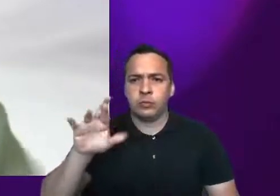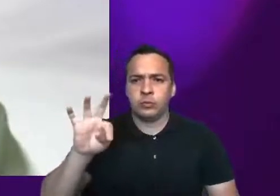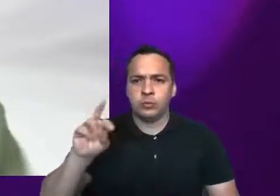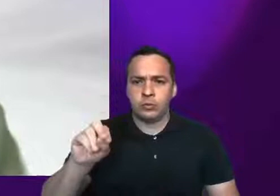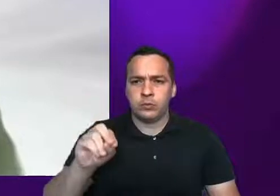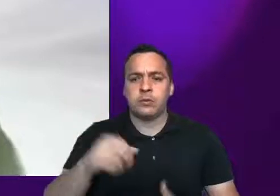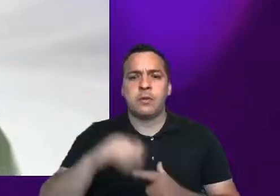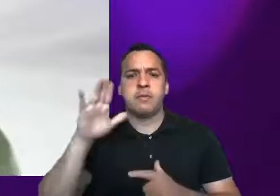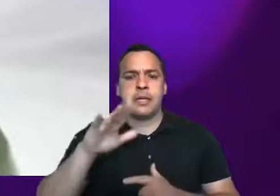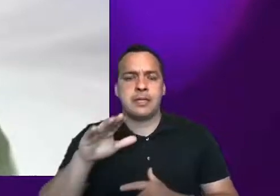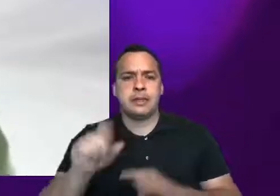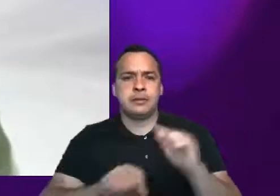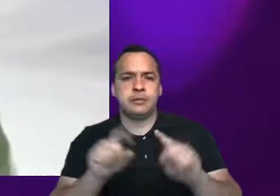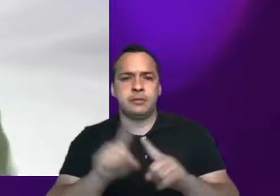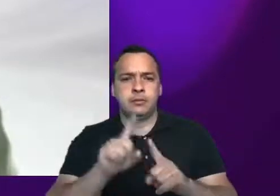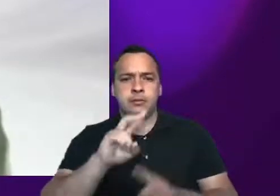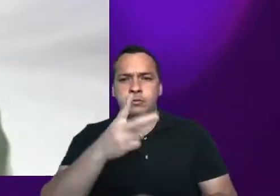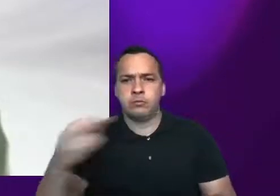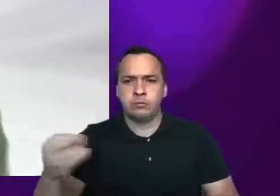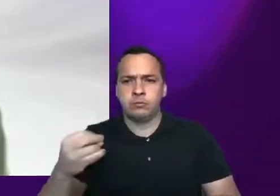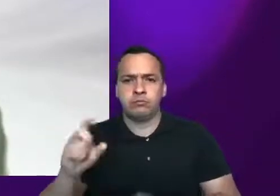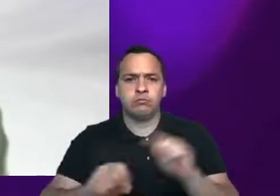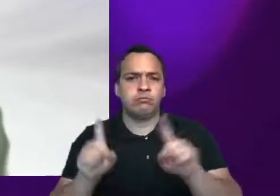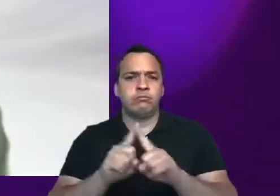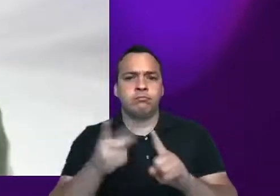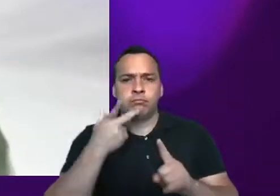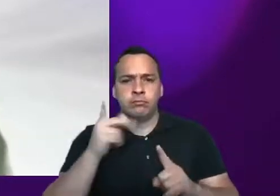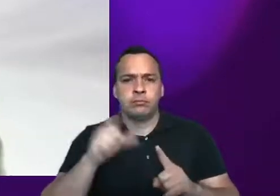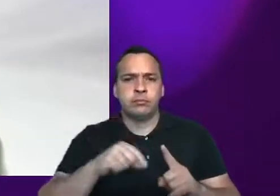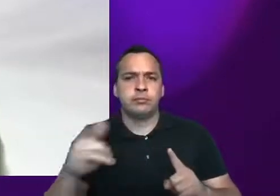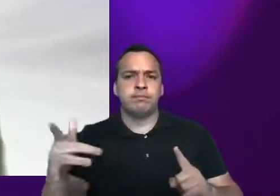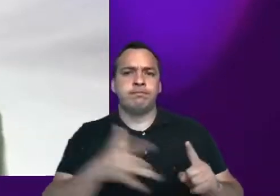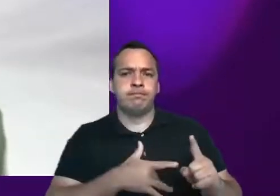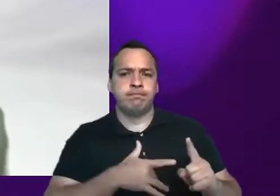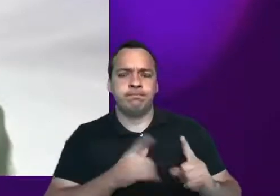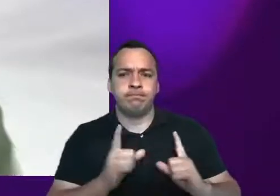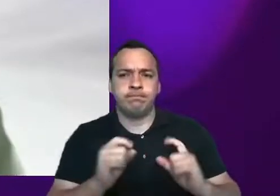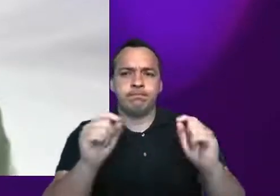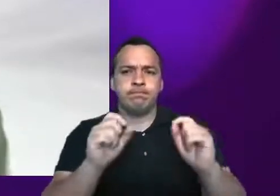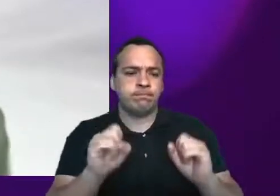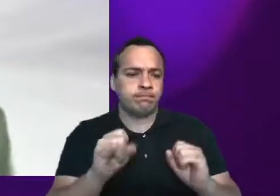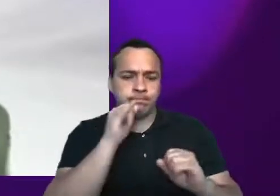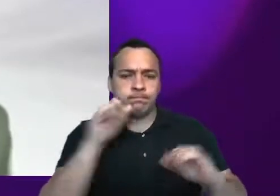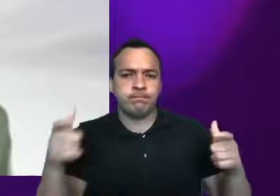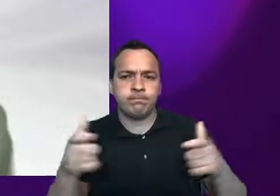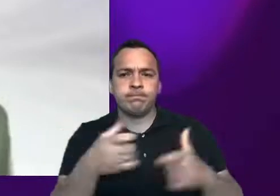ela já faria um diagnóstico de hepatocarcinoma, mesmo se tem um nódulo um pouquinho